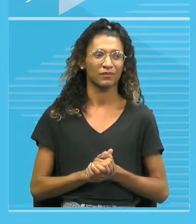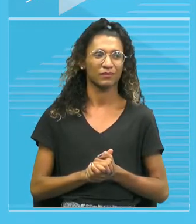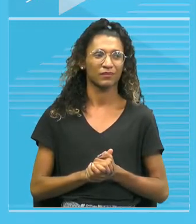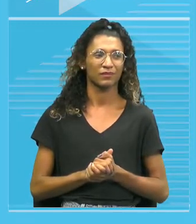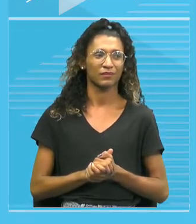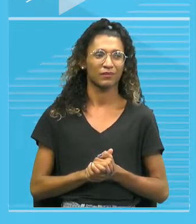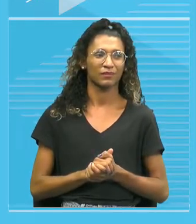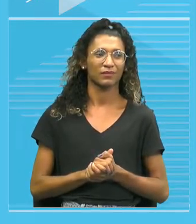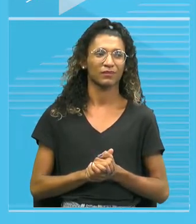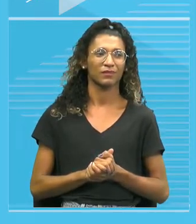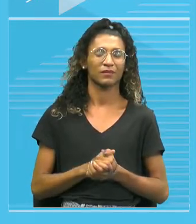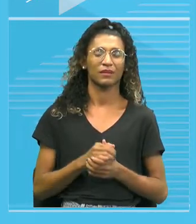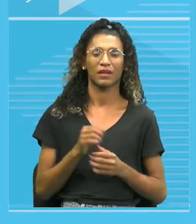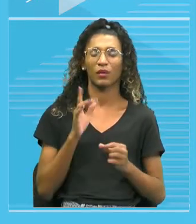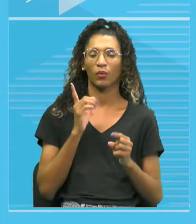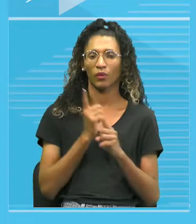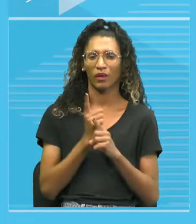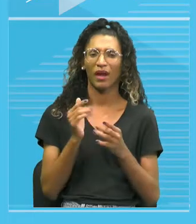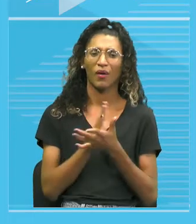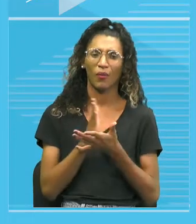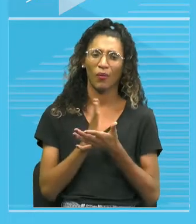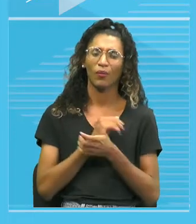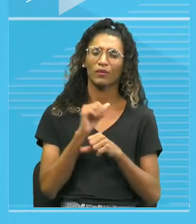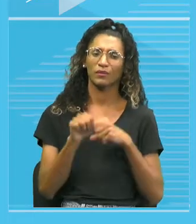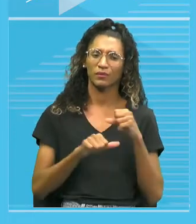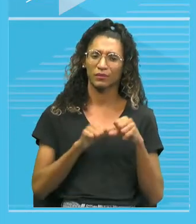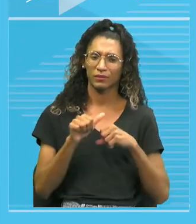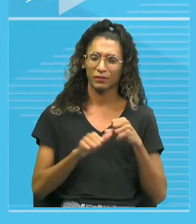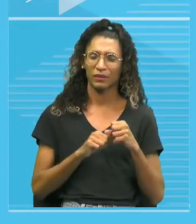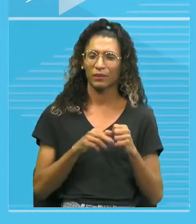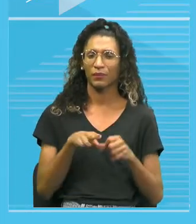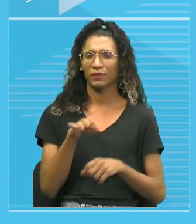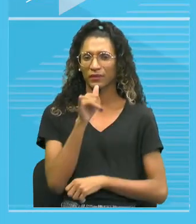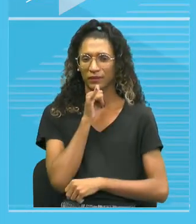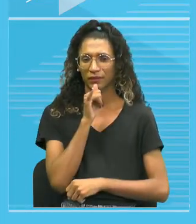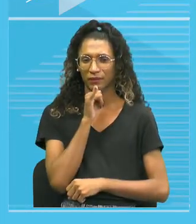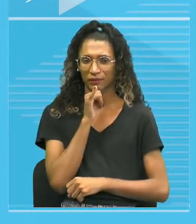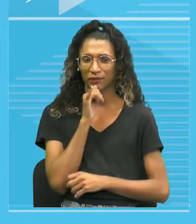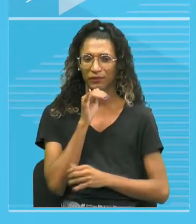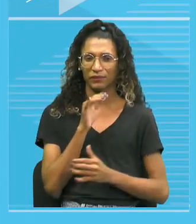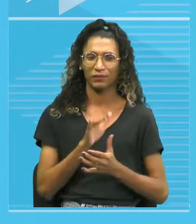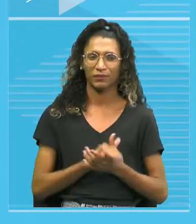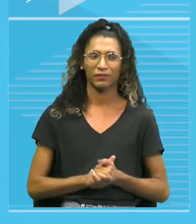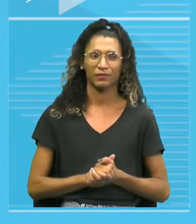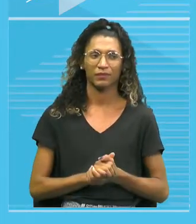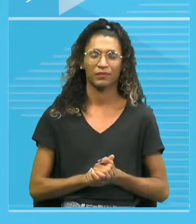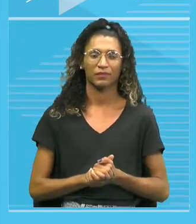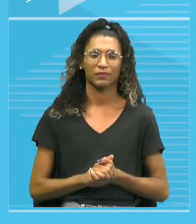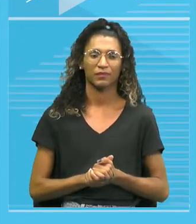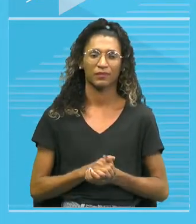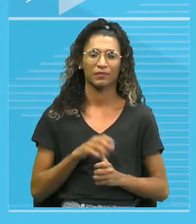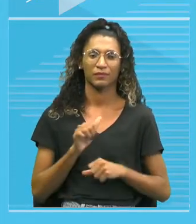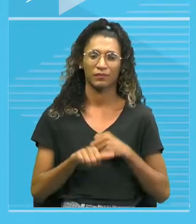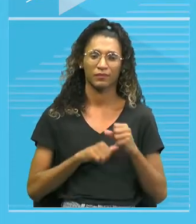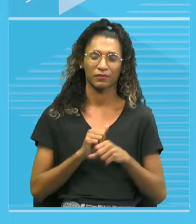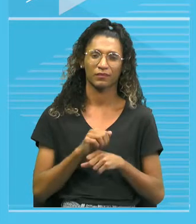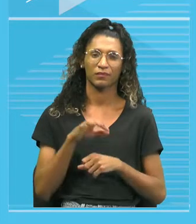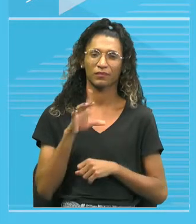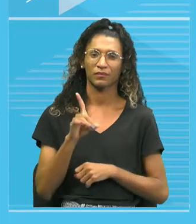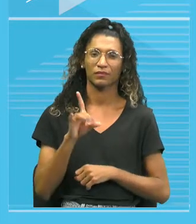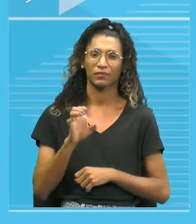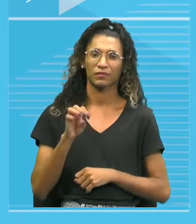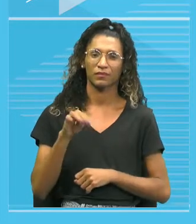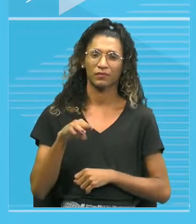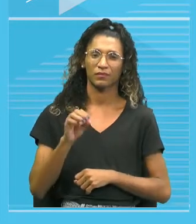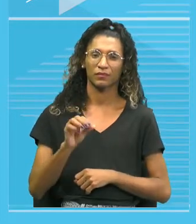fazer mudanças, né, demográficas, por exemplo. As mudanças demográficas, a gente percebe